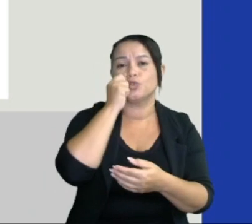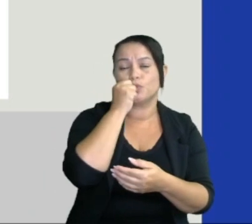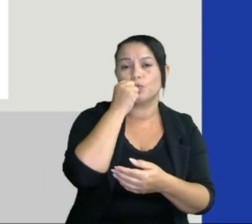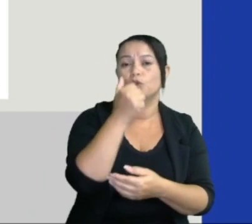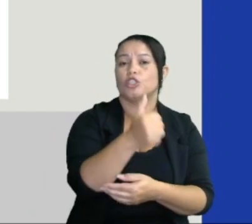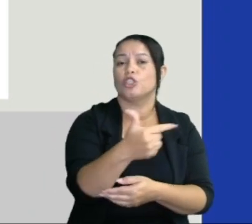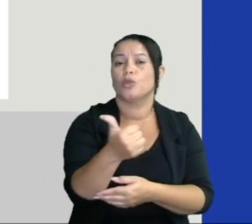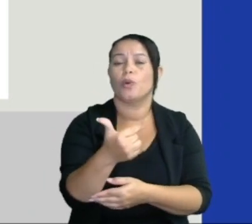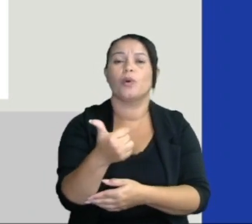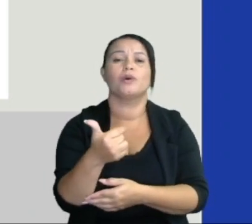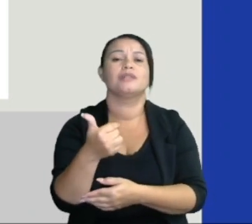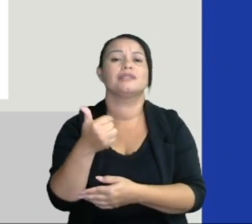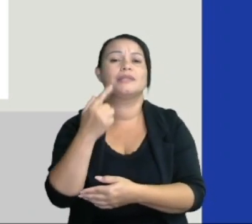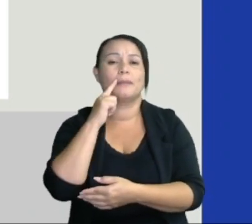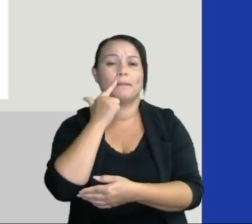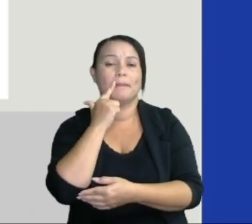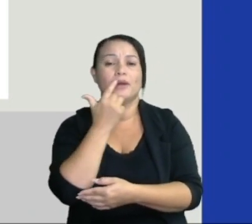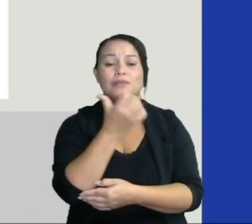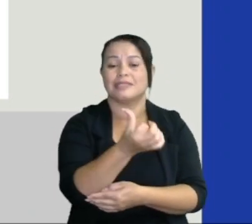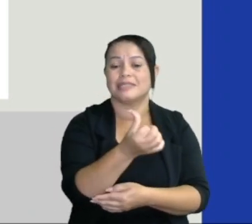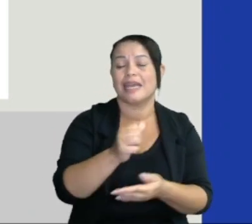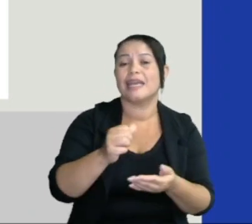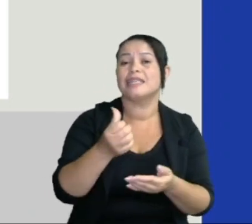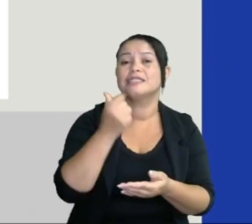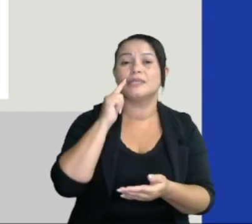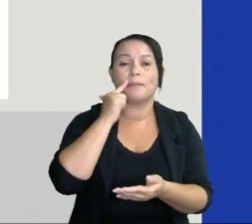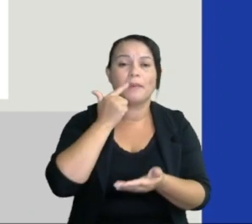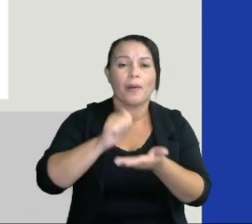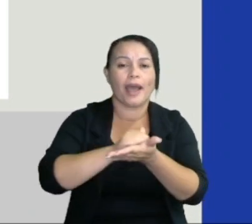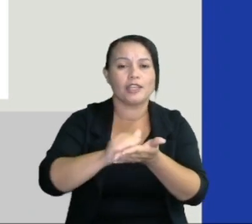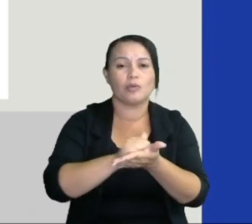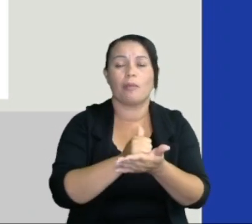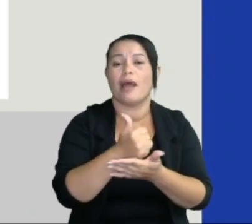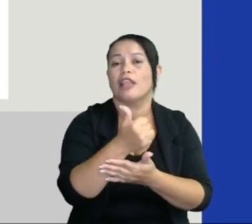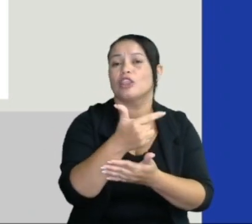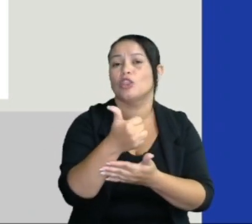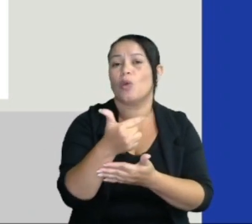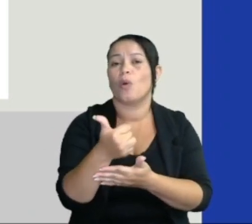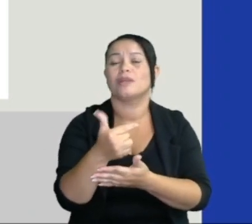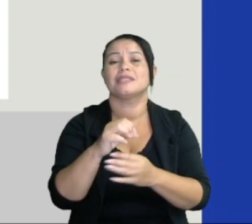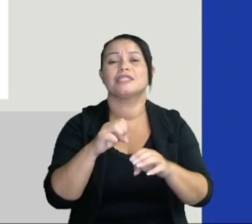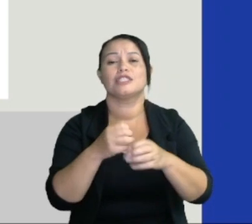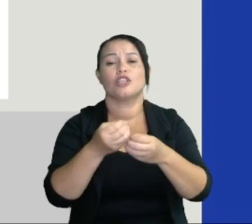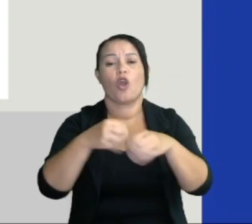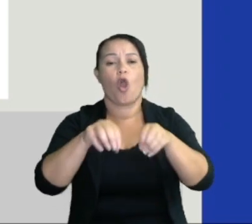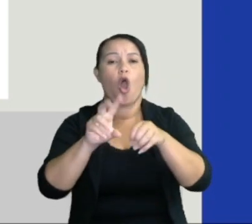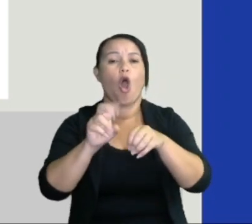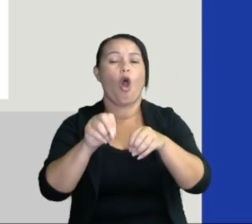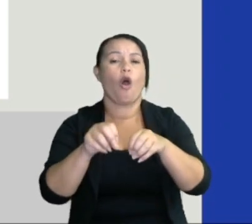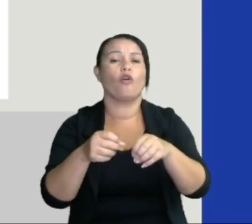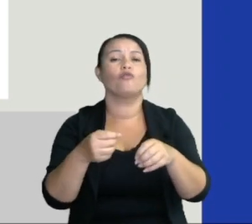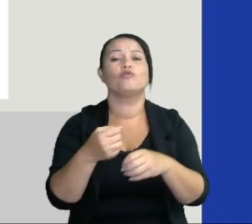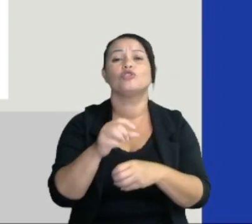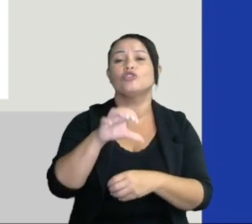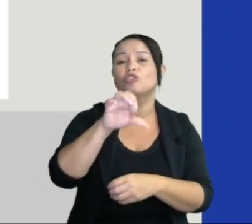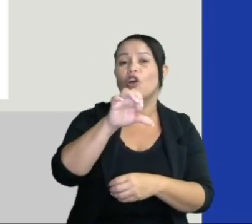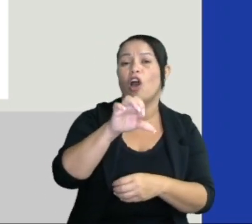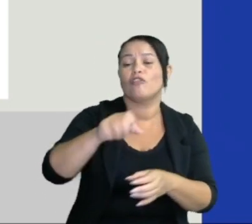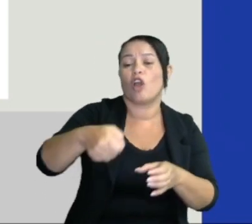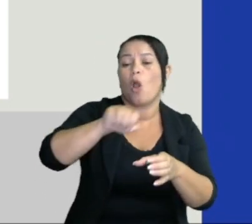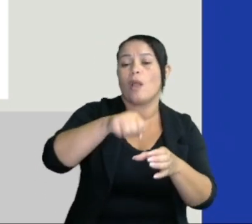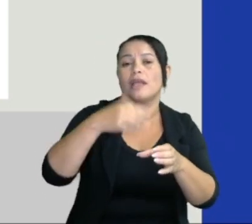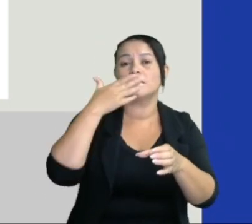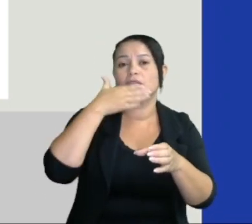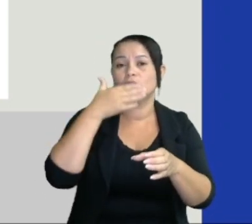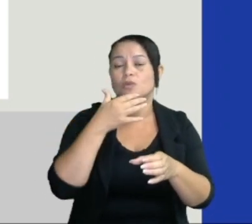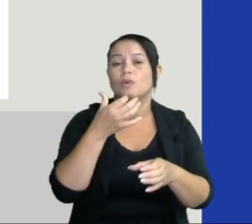raspas de 6 limões, 12 claras de ovo, 9 colheres de sopa de açúcar, raspas de